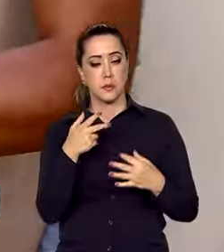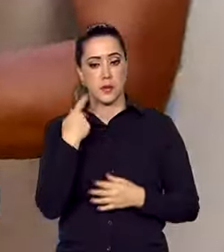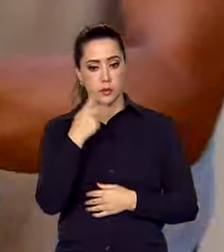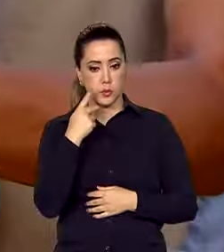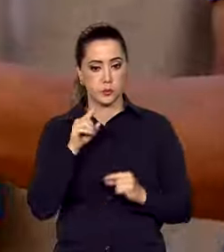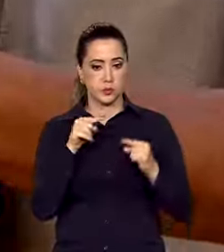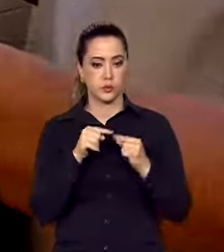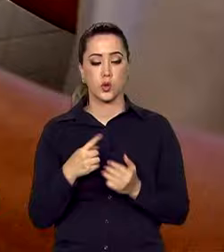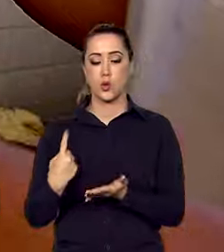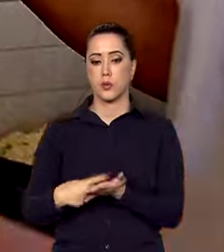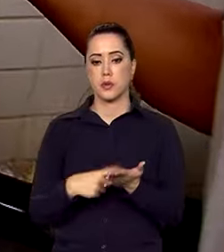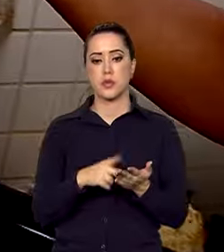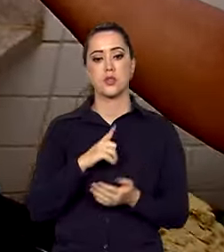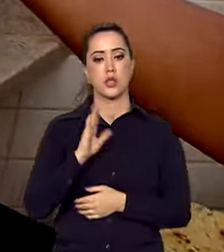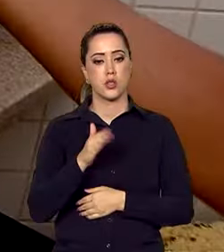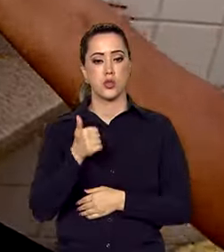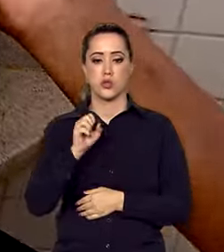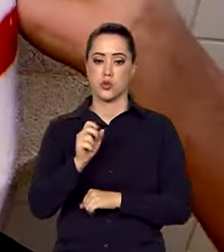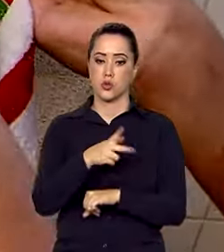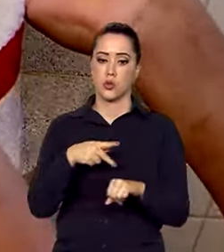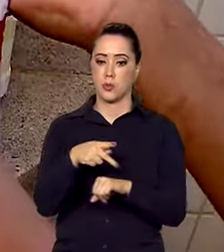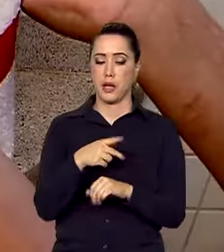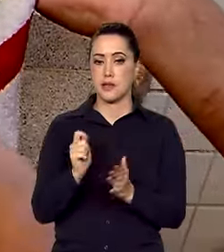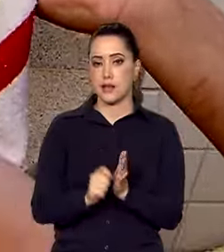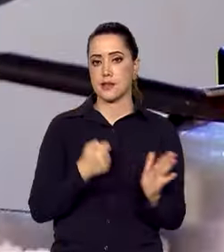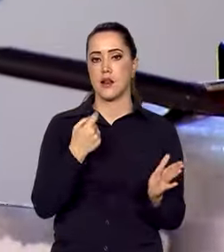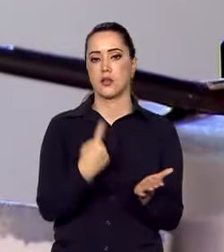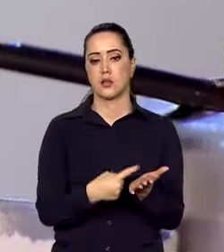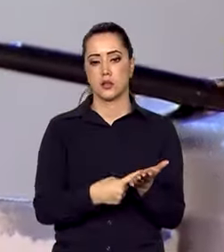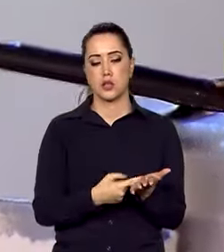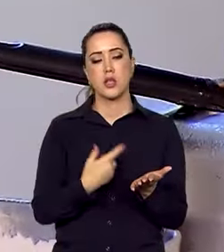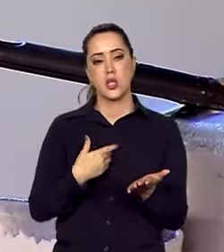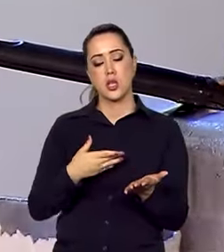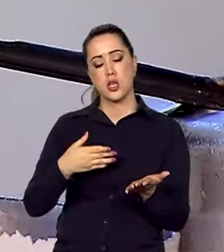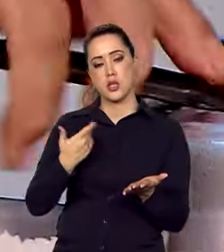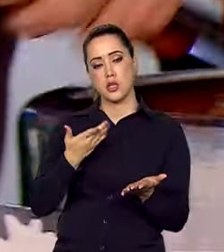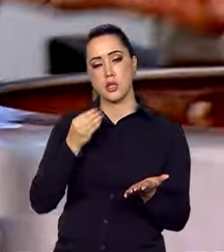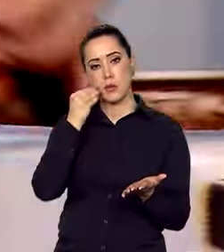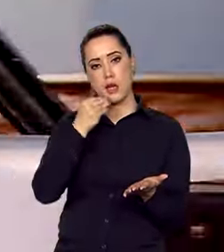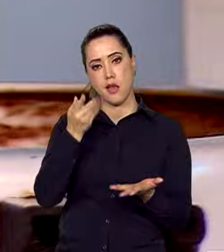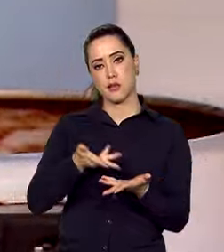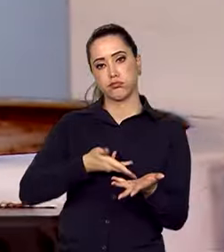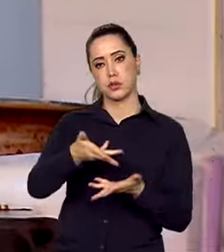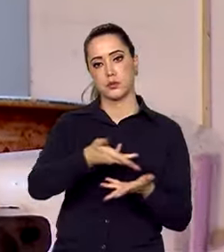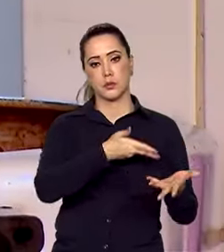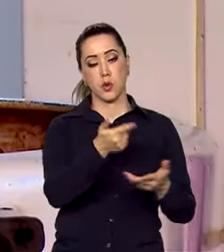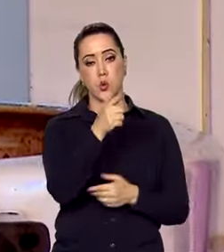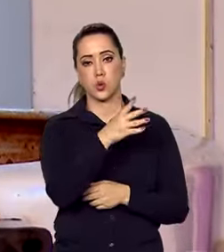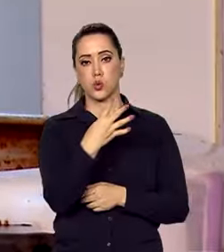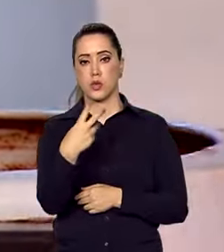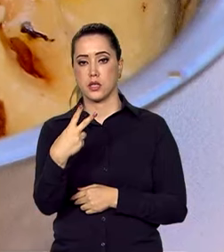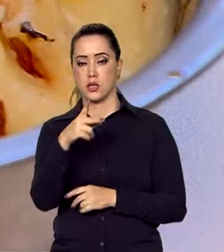acordo já conta com 18 países signatários e que fazem intercâmbios de conhecimento com o Brasil. Outros 42